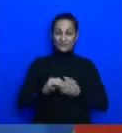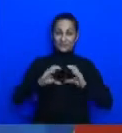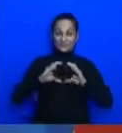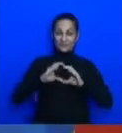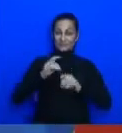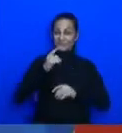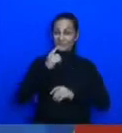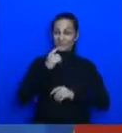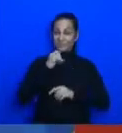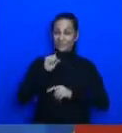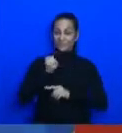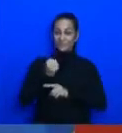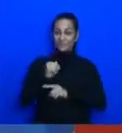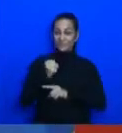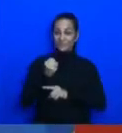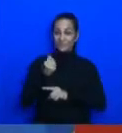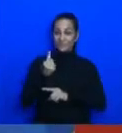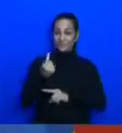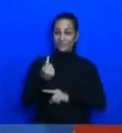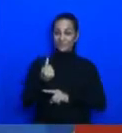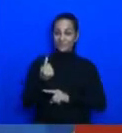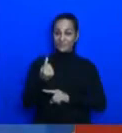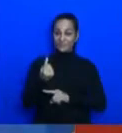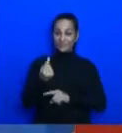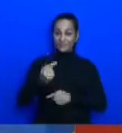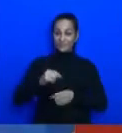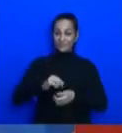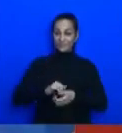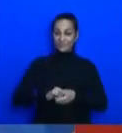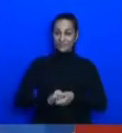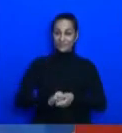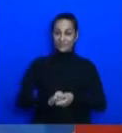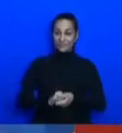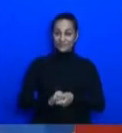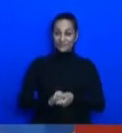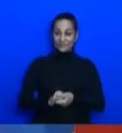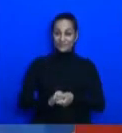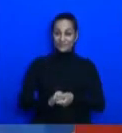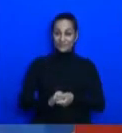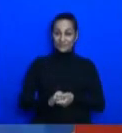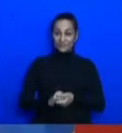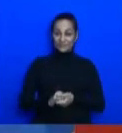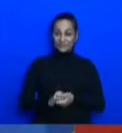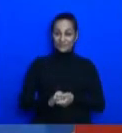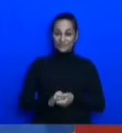Bola vermelha, 81. Vermelha, 81.